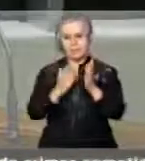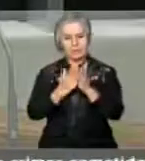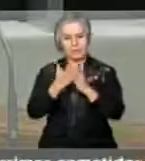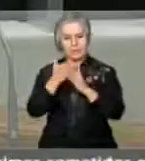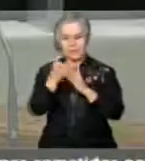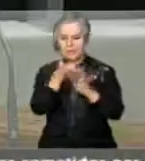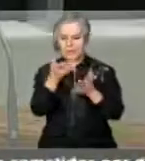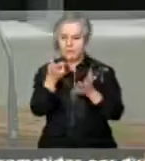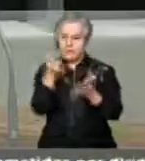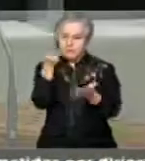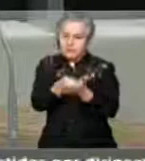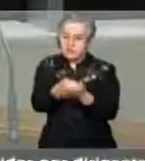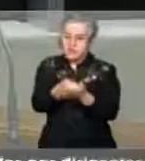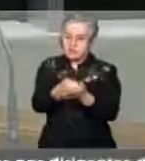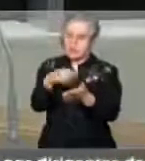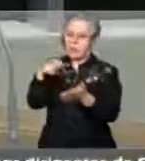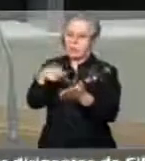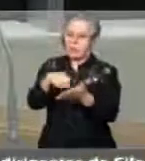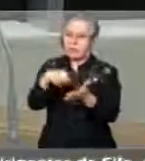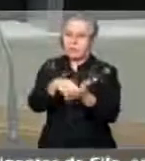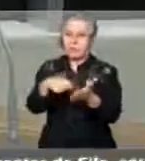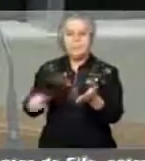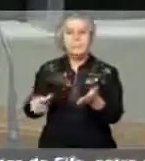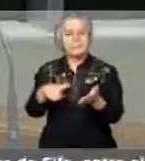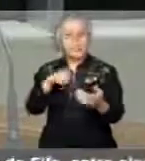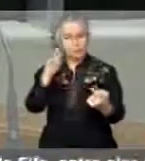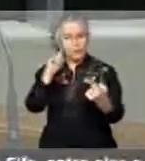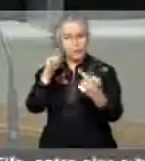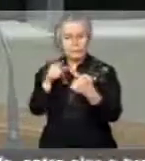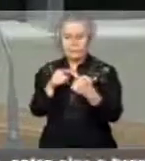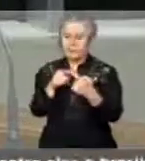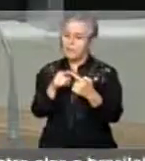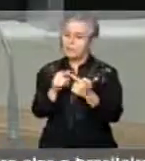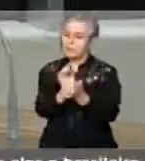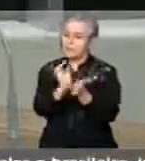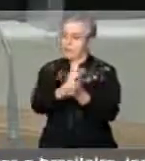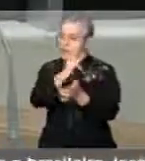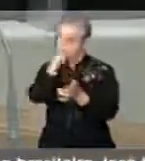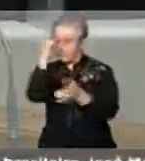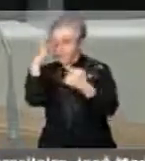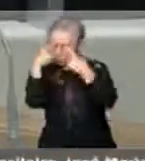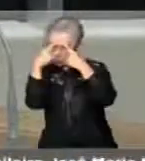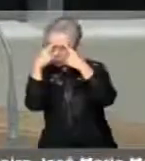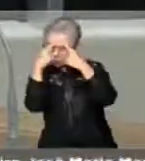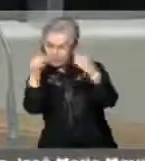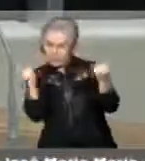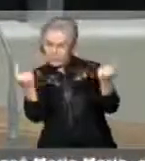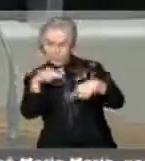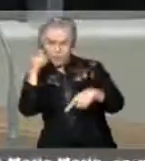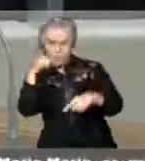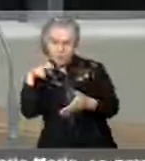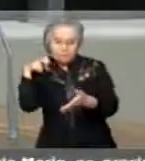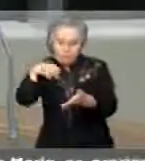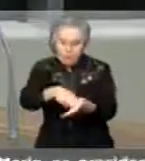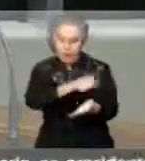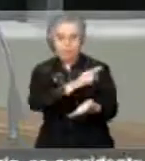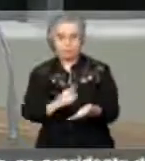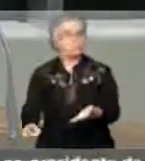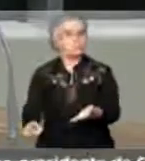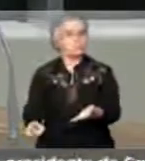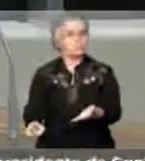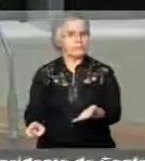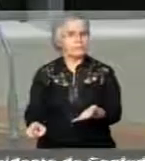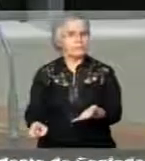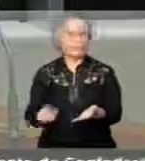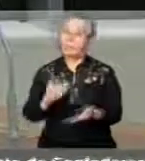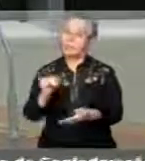das penas, ela objetiva a punição daqueles que são perpetradores da violência doméstica. Importa ressaltar